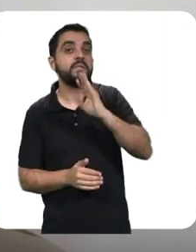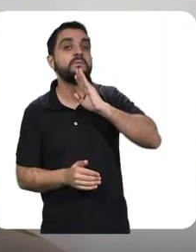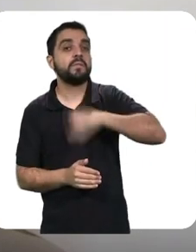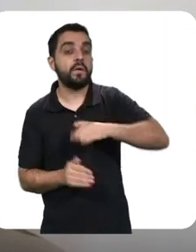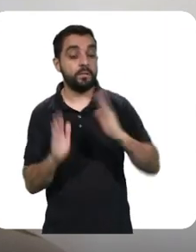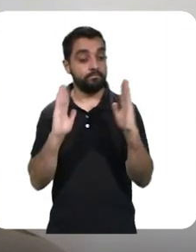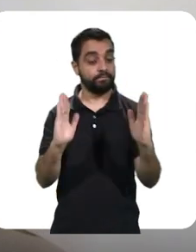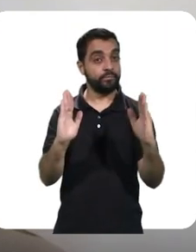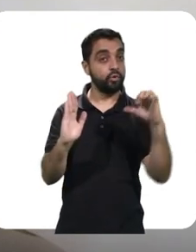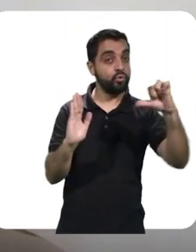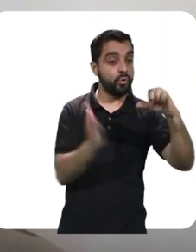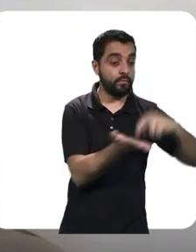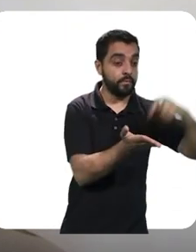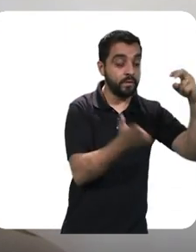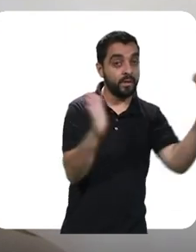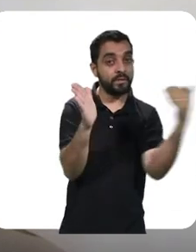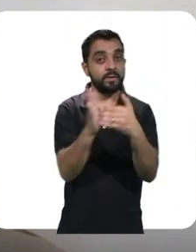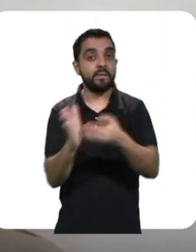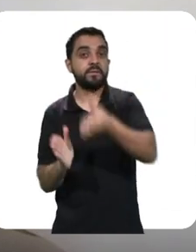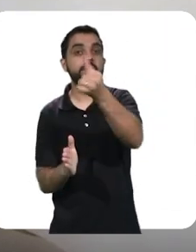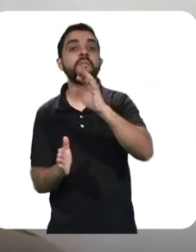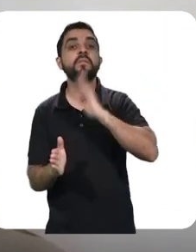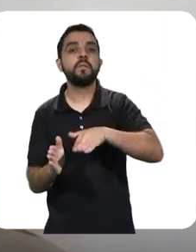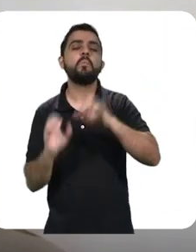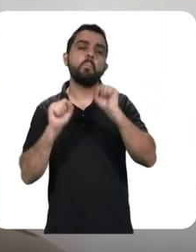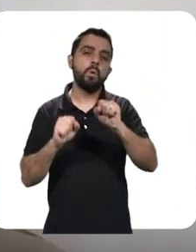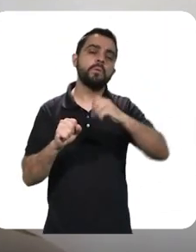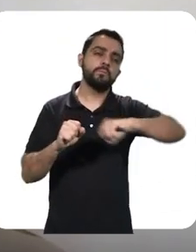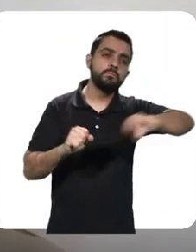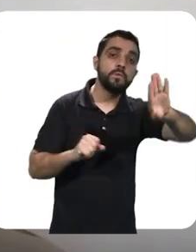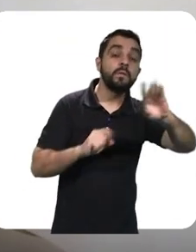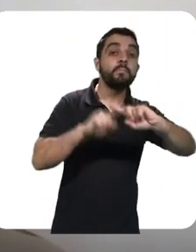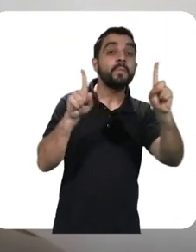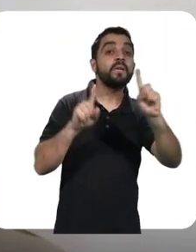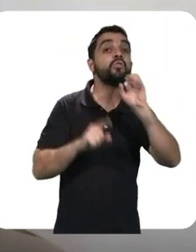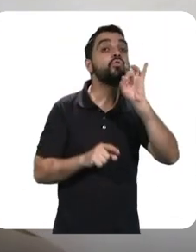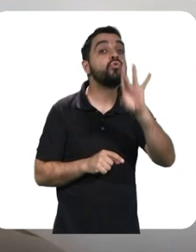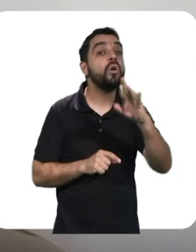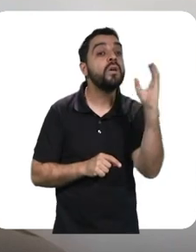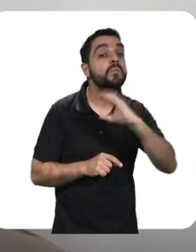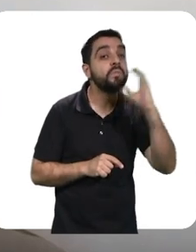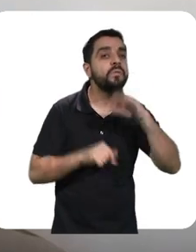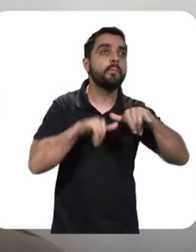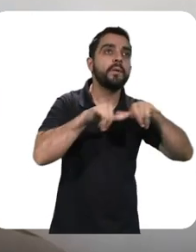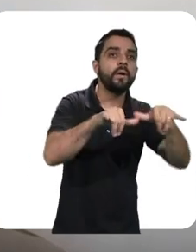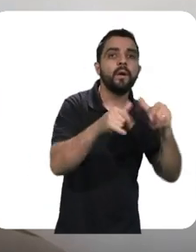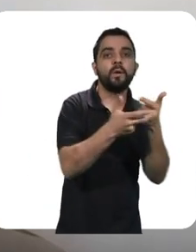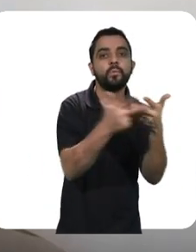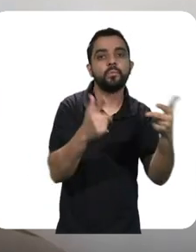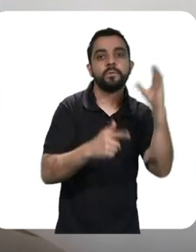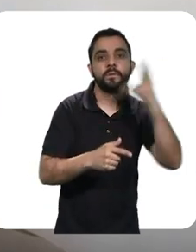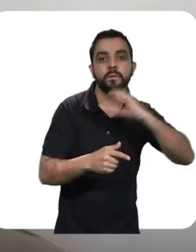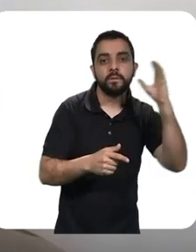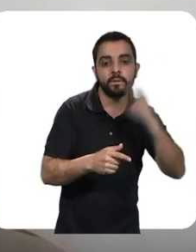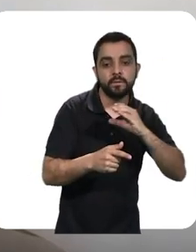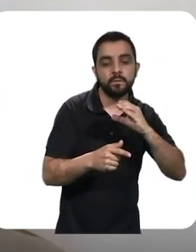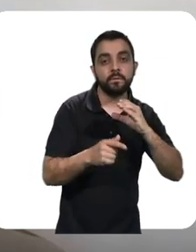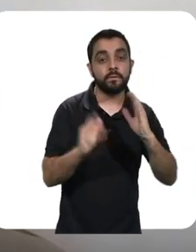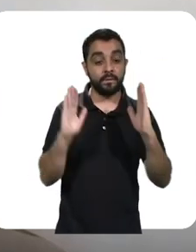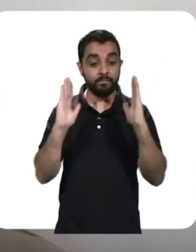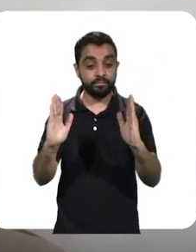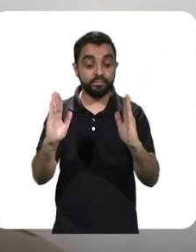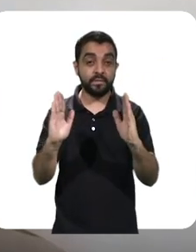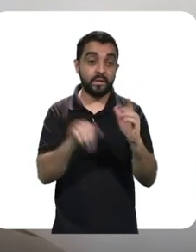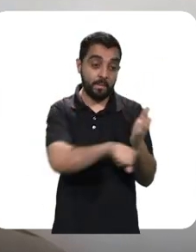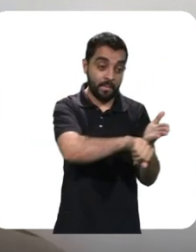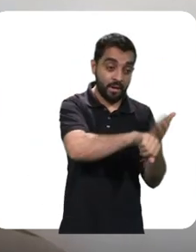tarde, a gente pode sair em situações emergenciais, mas fora desse horário, é todo mundo dentro de casa. Então, é